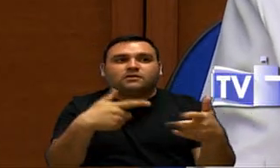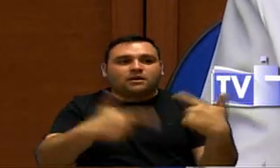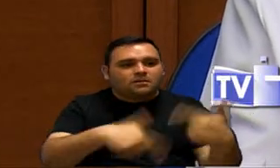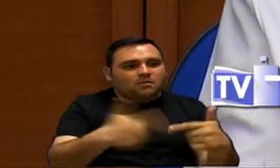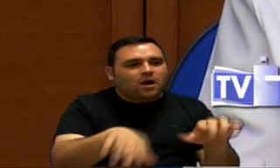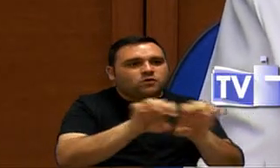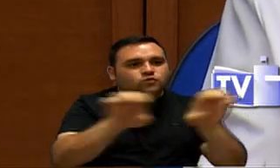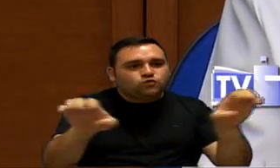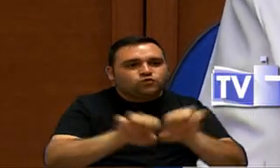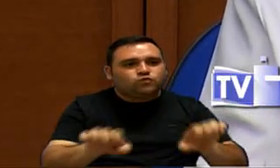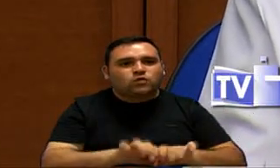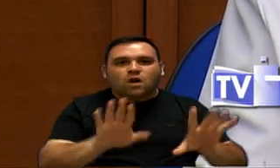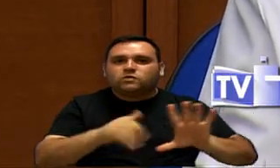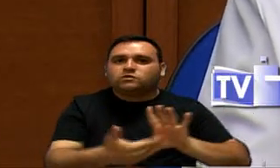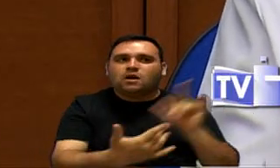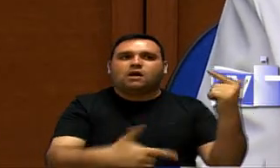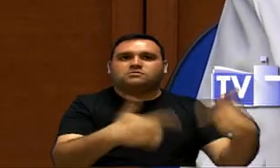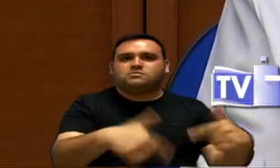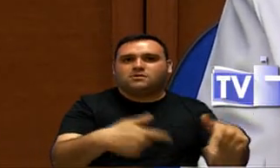das estruturas. Como eu já disse,